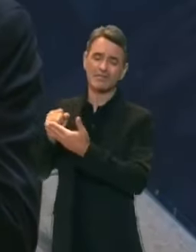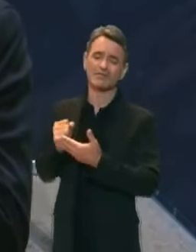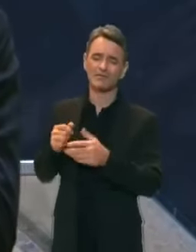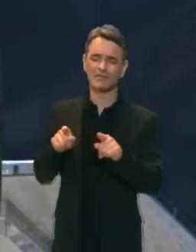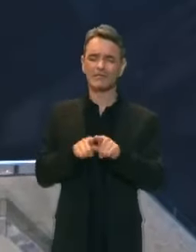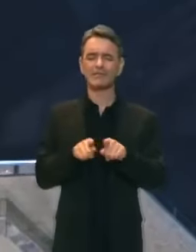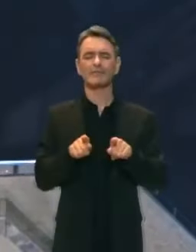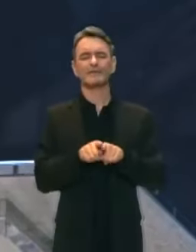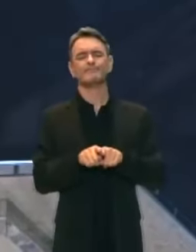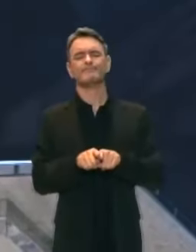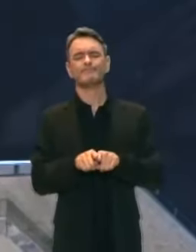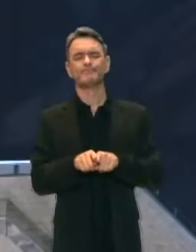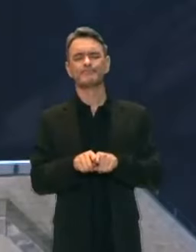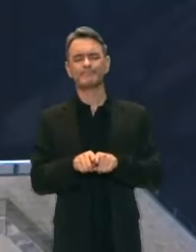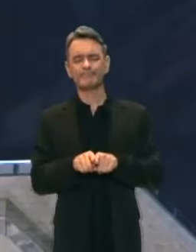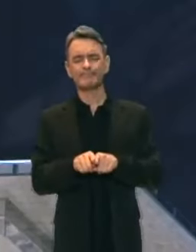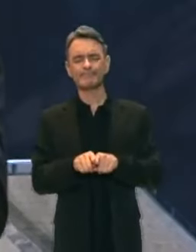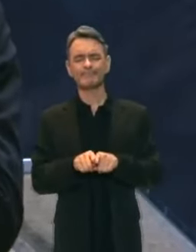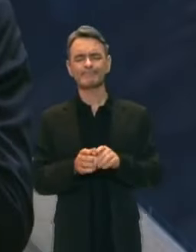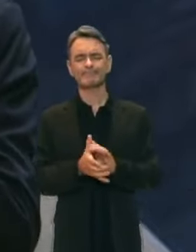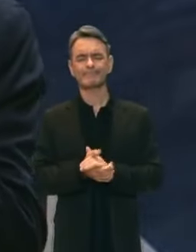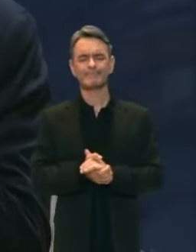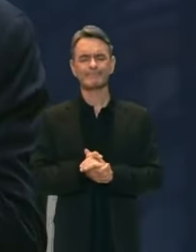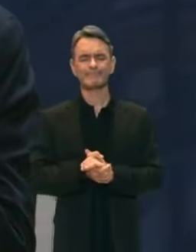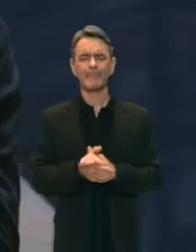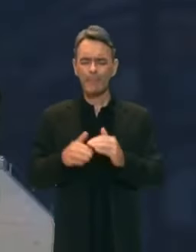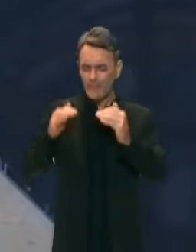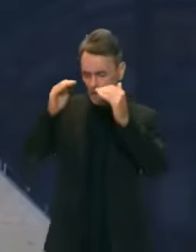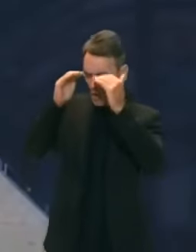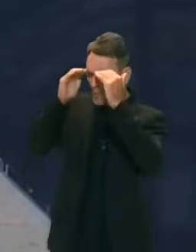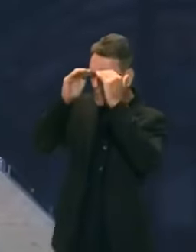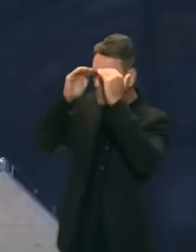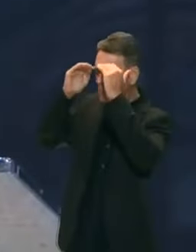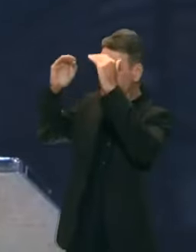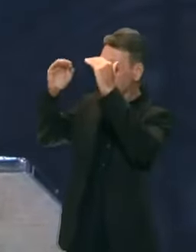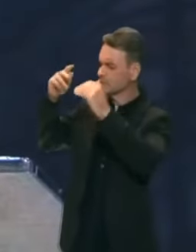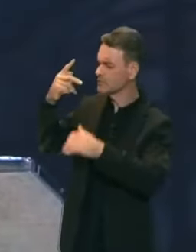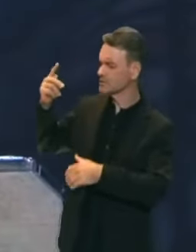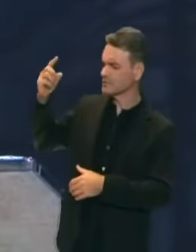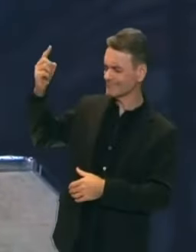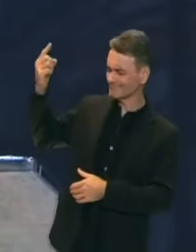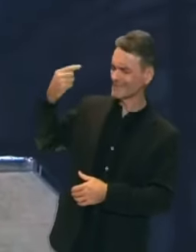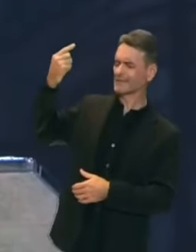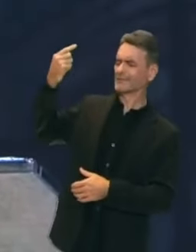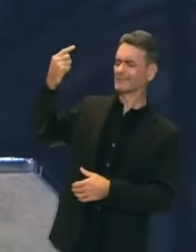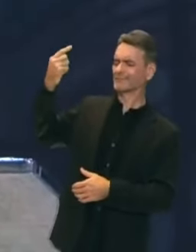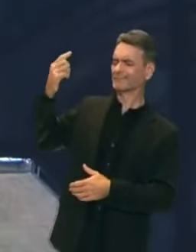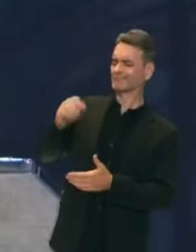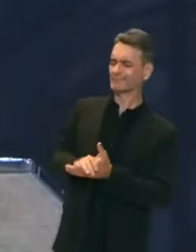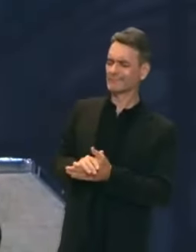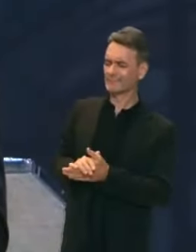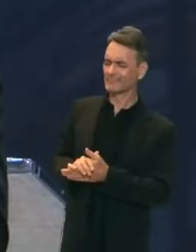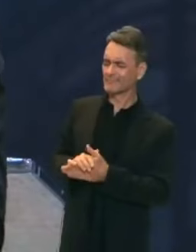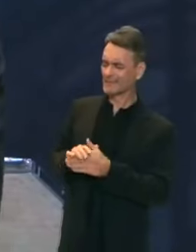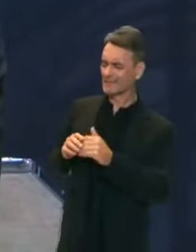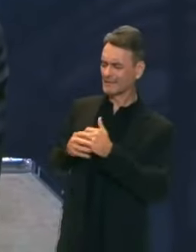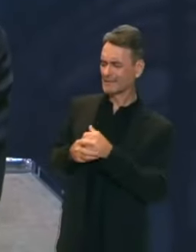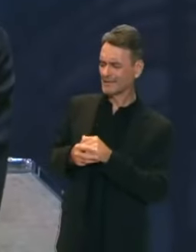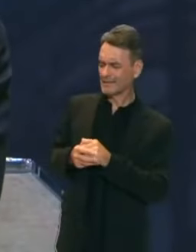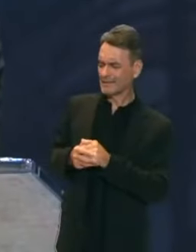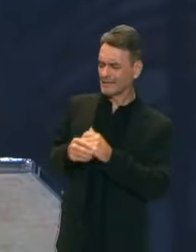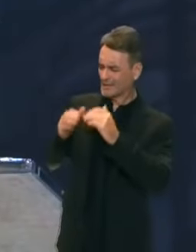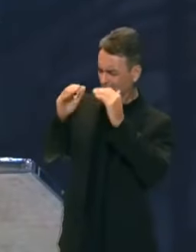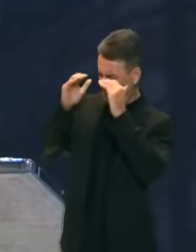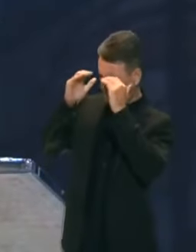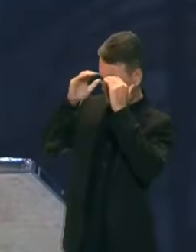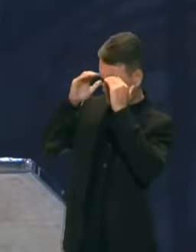também, Pai, a obedecer os teus mandamentos e a ouvir a